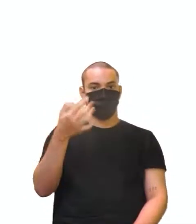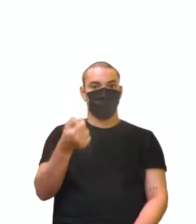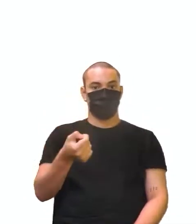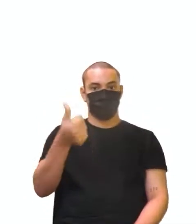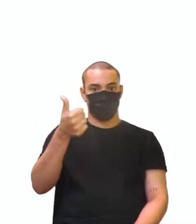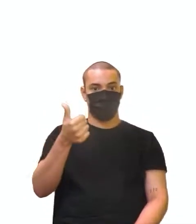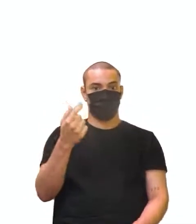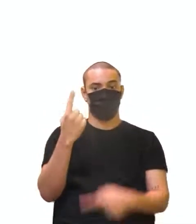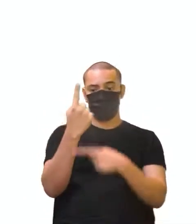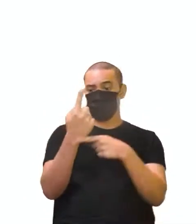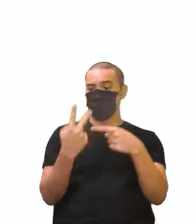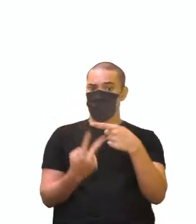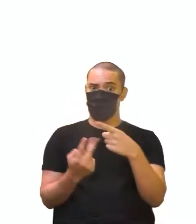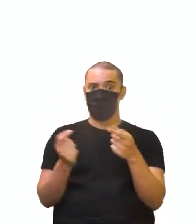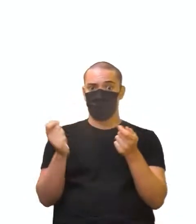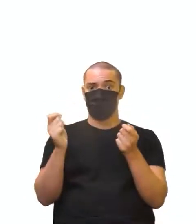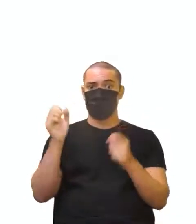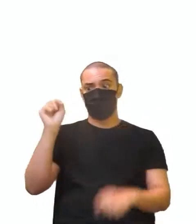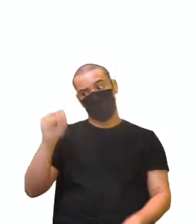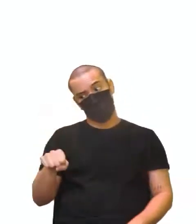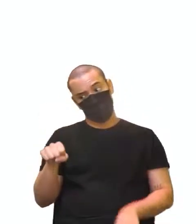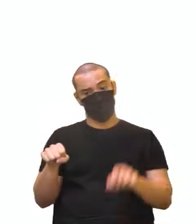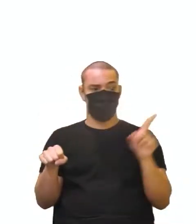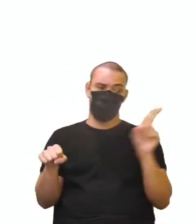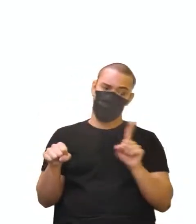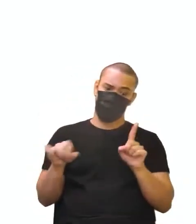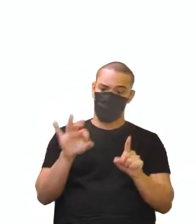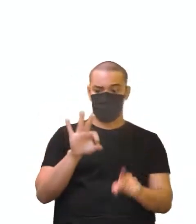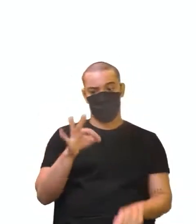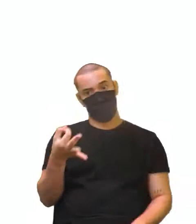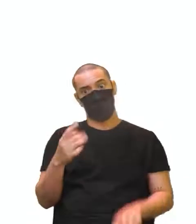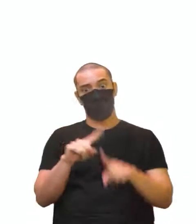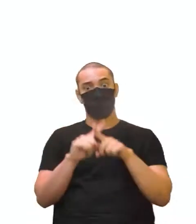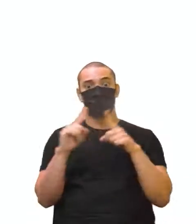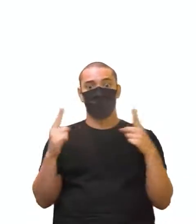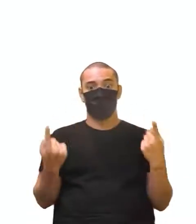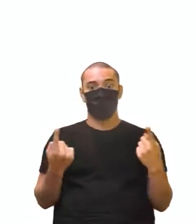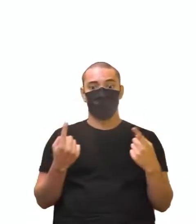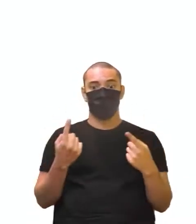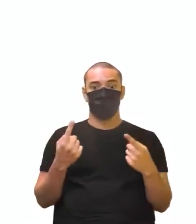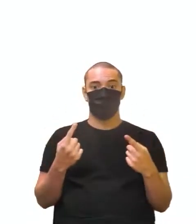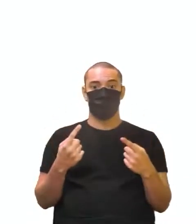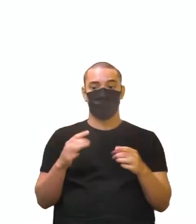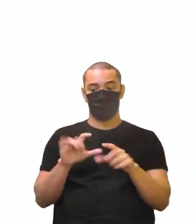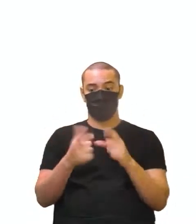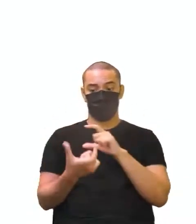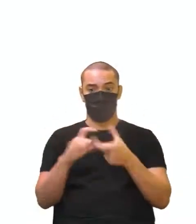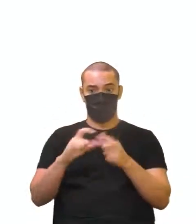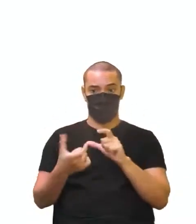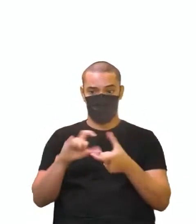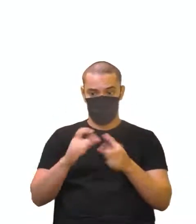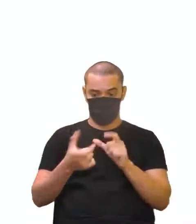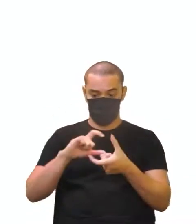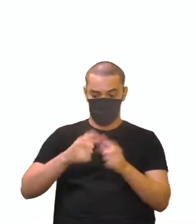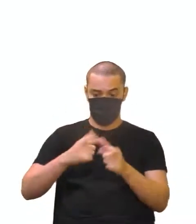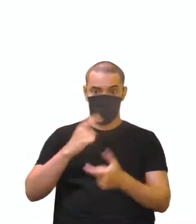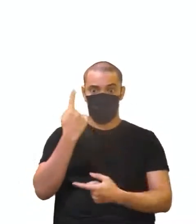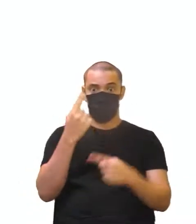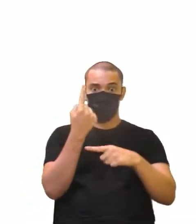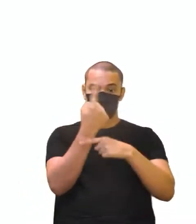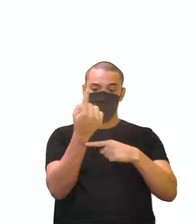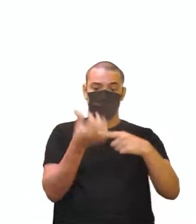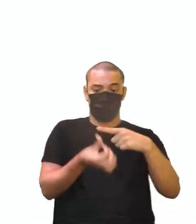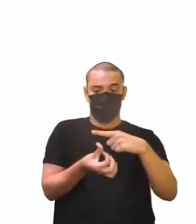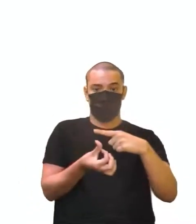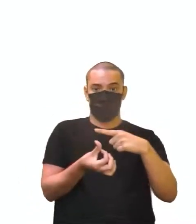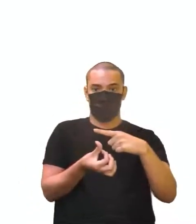meio, pode cair, né? De cair cara ou coroa, mas no dado é uma chance em 6. Você vai pegar